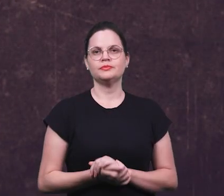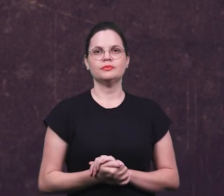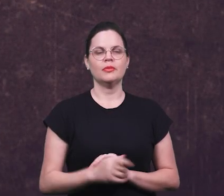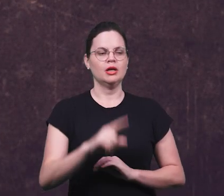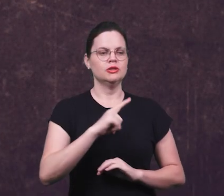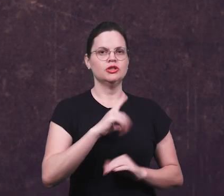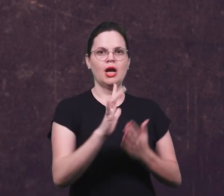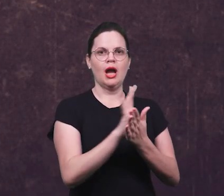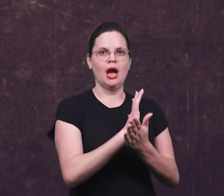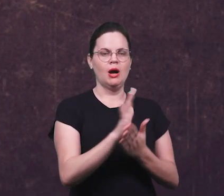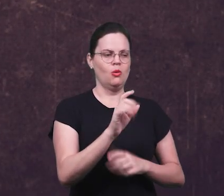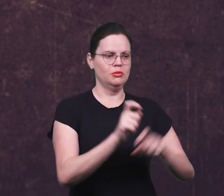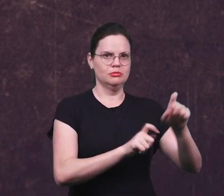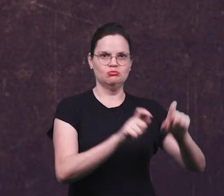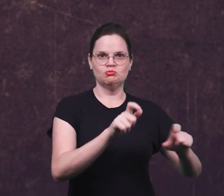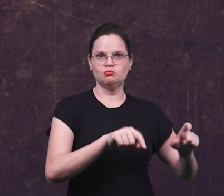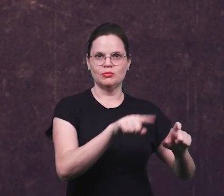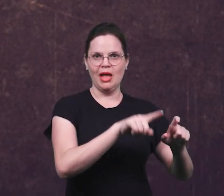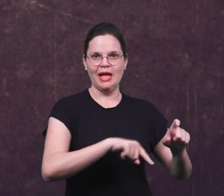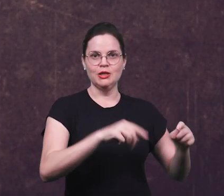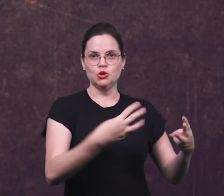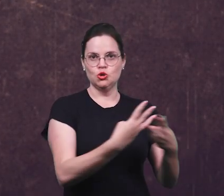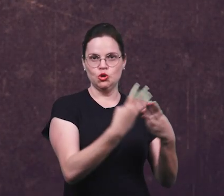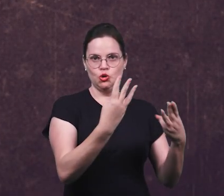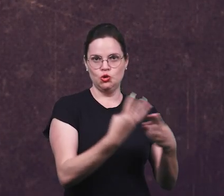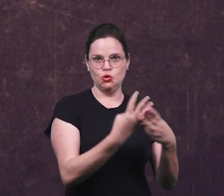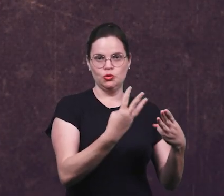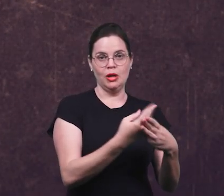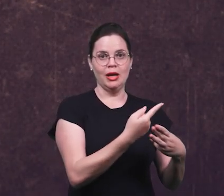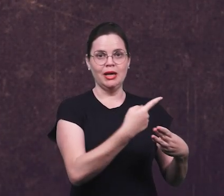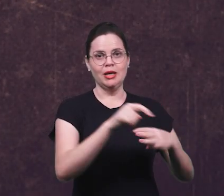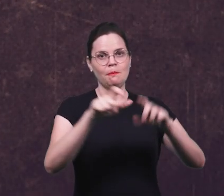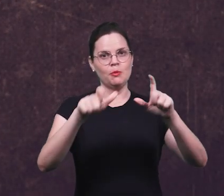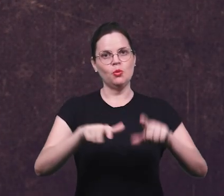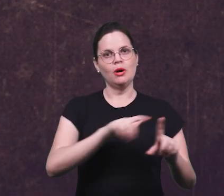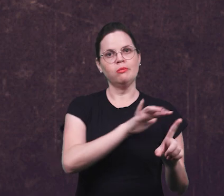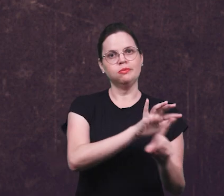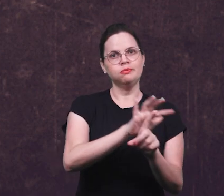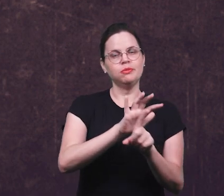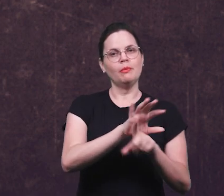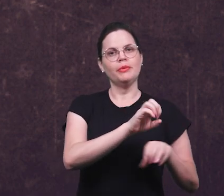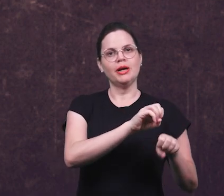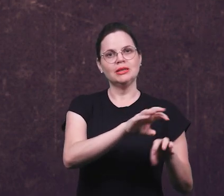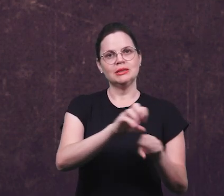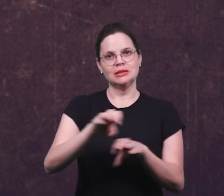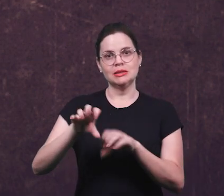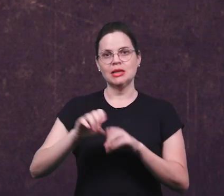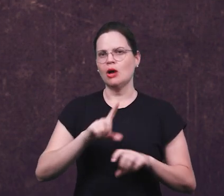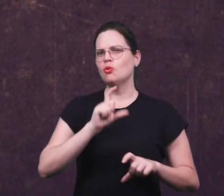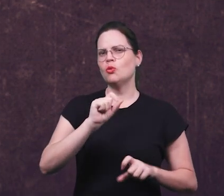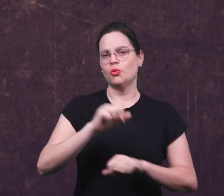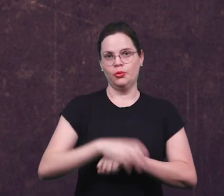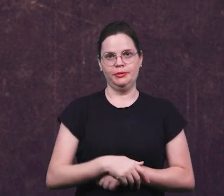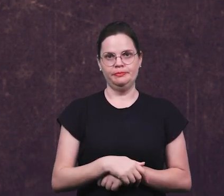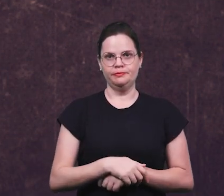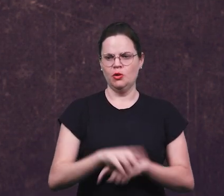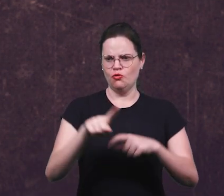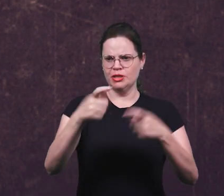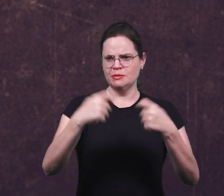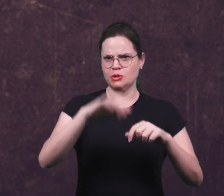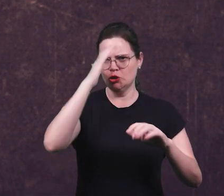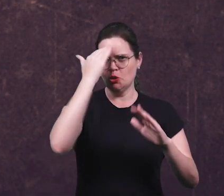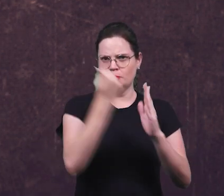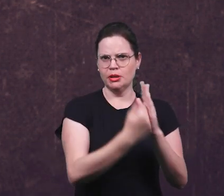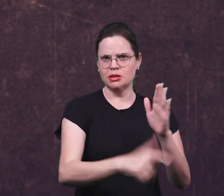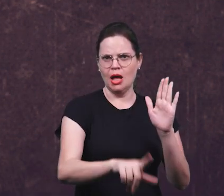alguns indivíduos que desceram da Judéia ensinavam aos irmãos, se não vos circuncidardes,